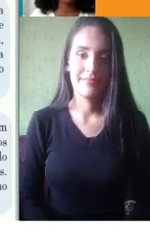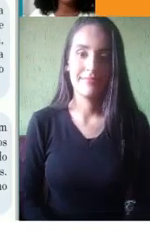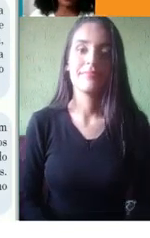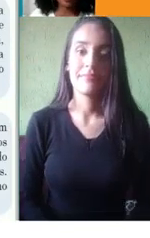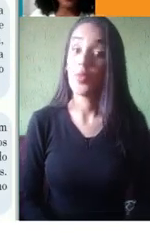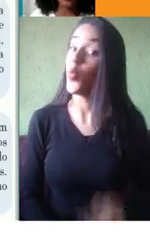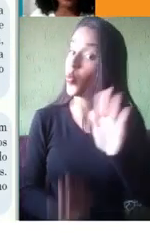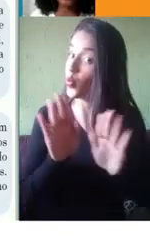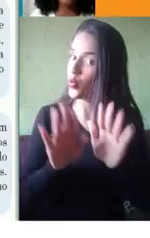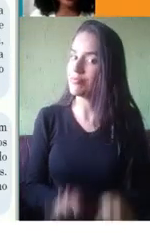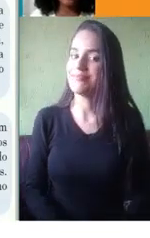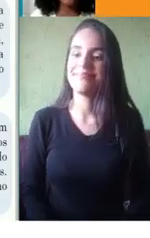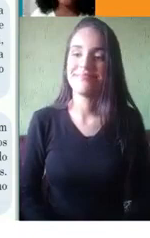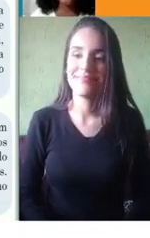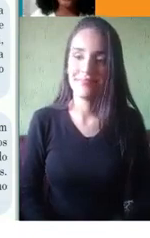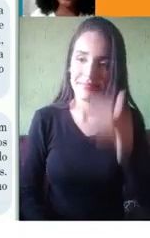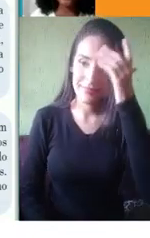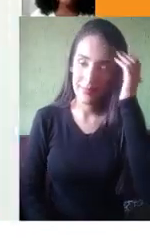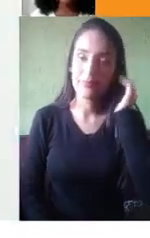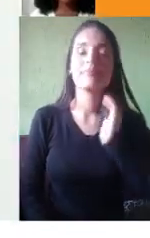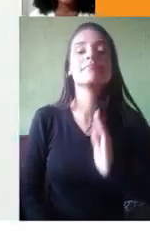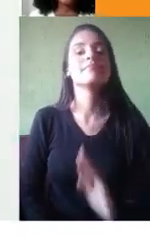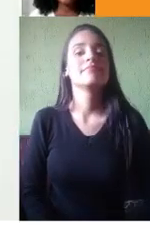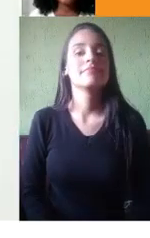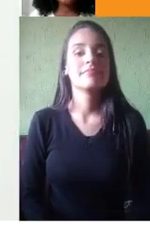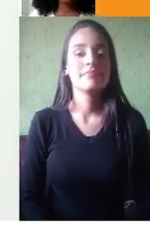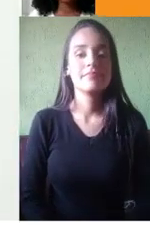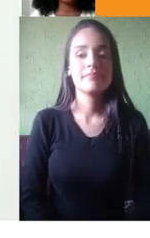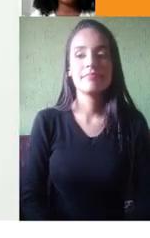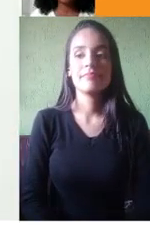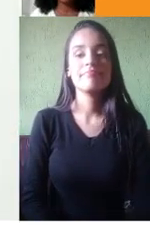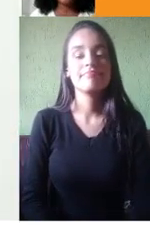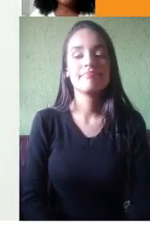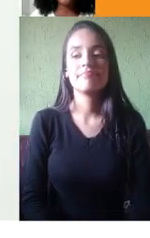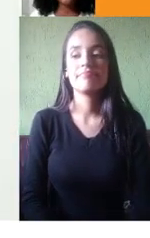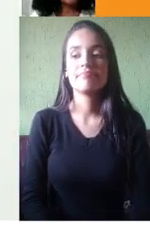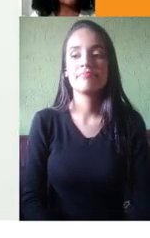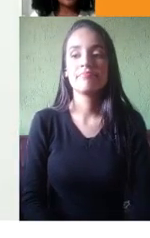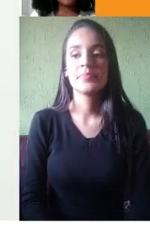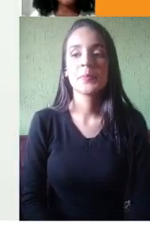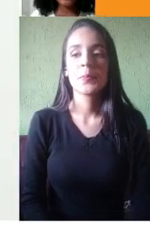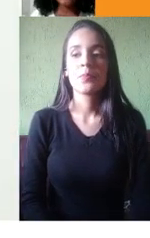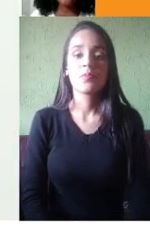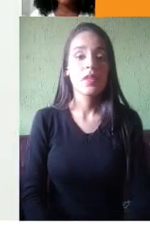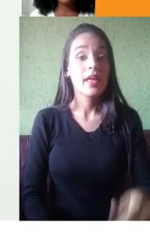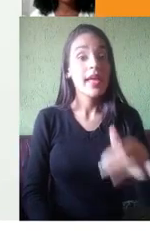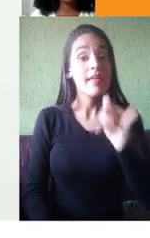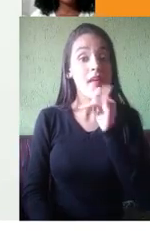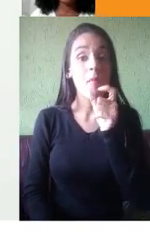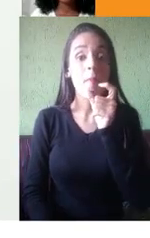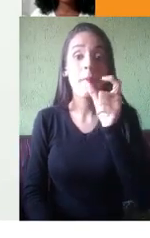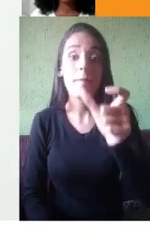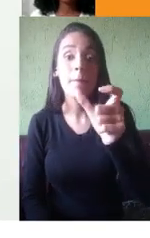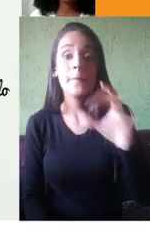antes e outra depois. Só tomar cuidado com isso. Esse é um assunto que vai ser mais aprofundado na aula de coesão, mas